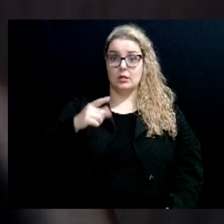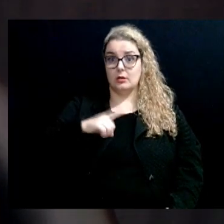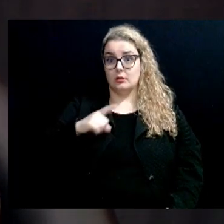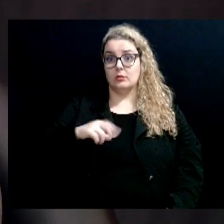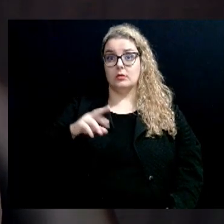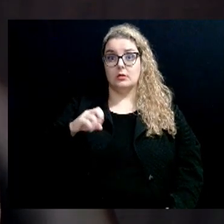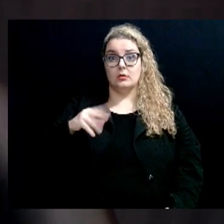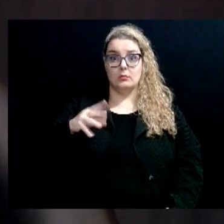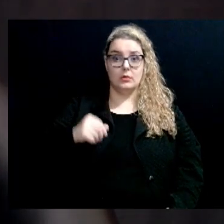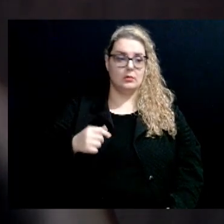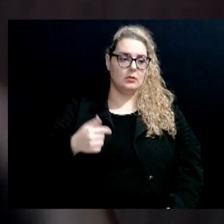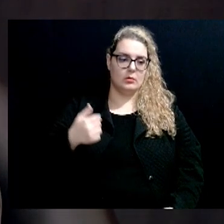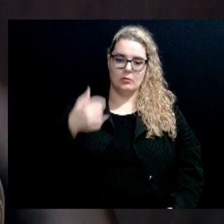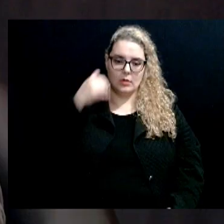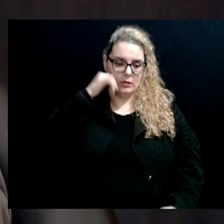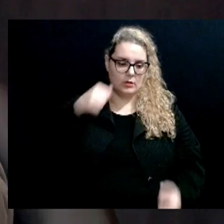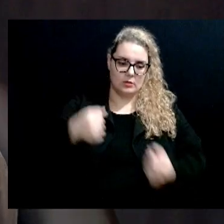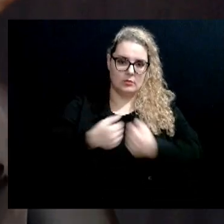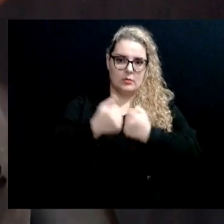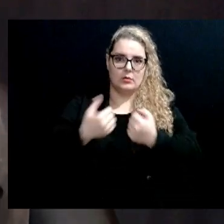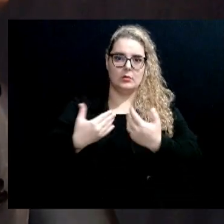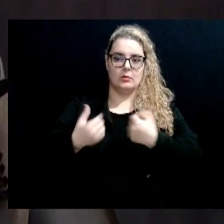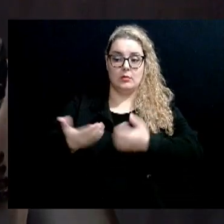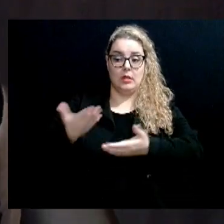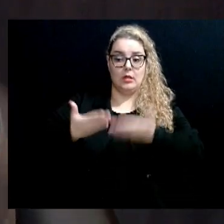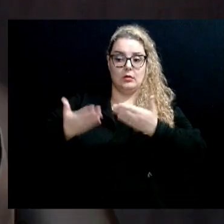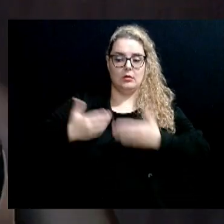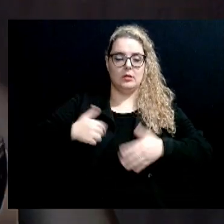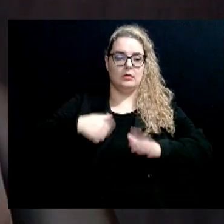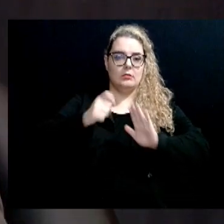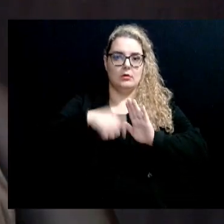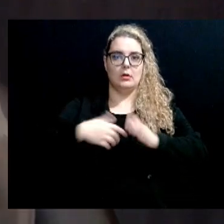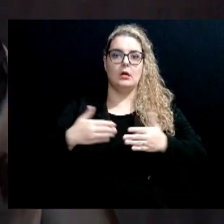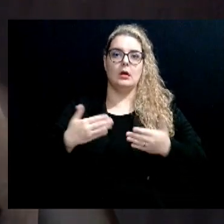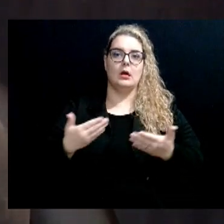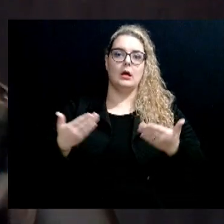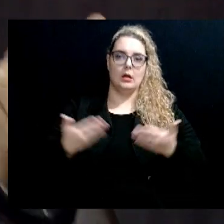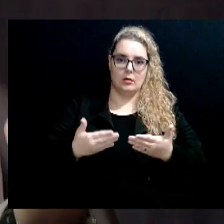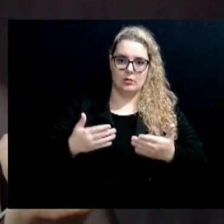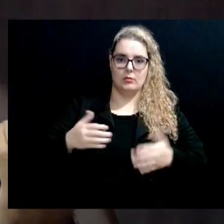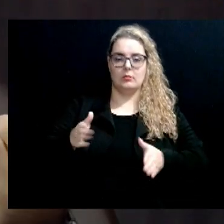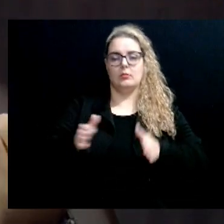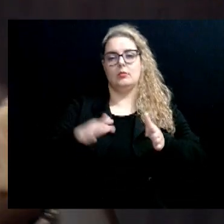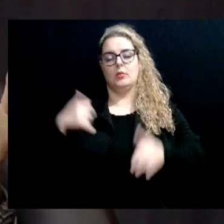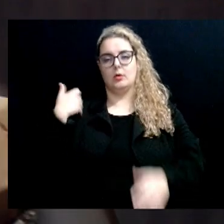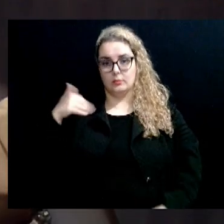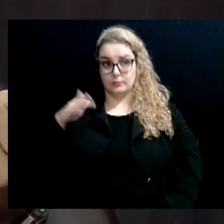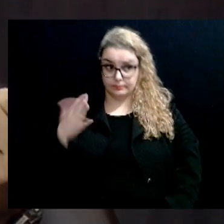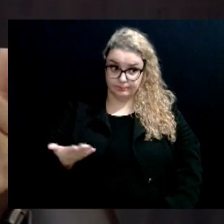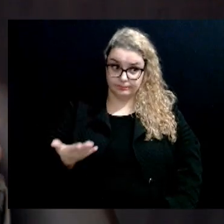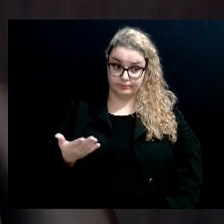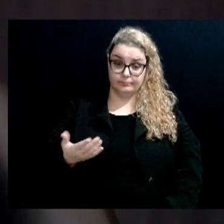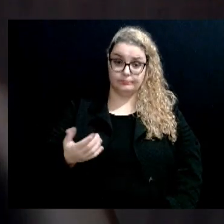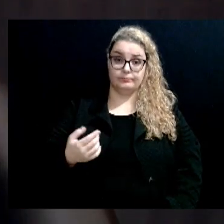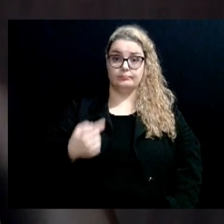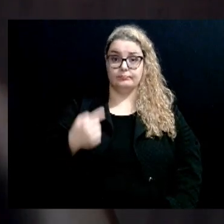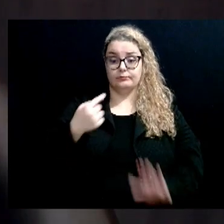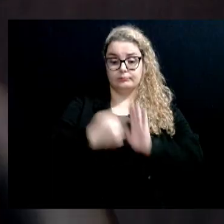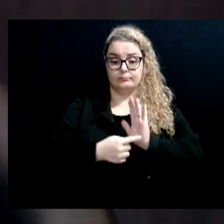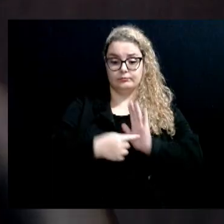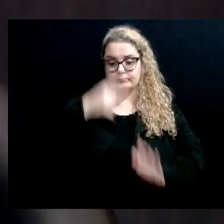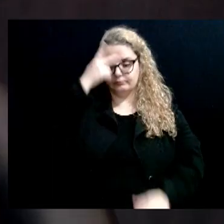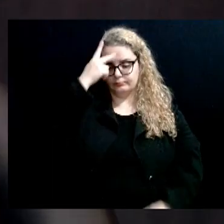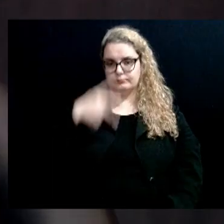ganho elogios e eu sou validado. E isso, agora indo para a fase adulta, né, de um adulto que se autoanula, é aquele adulto que passou,